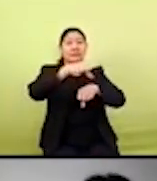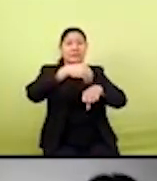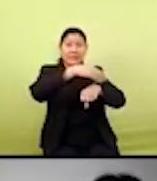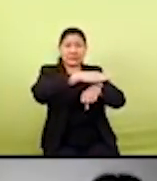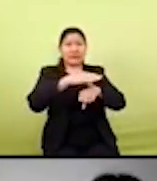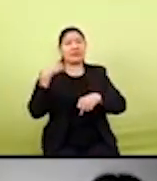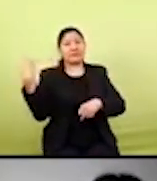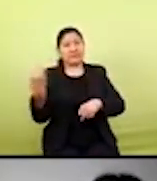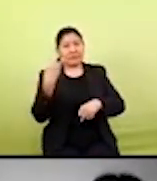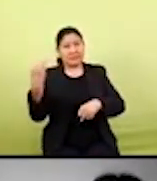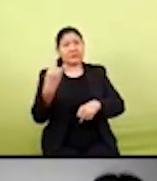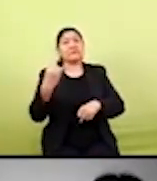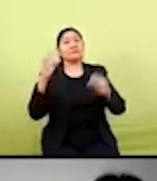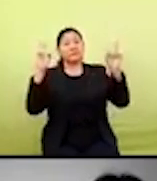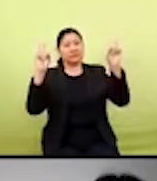Bom,